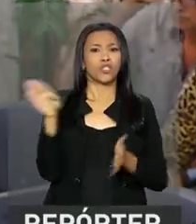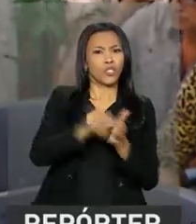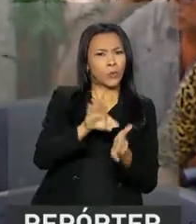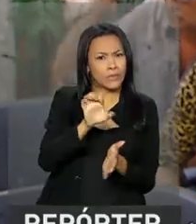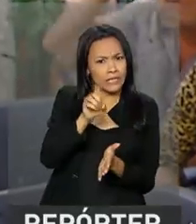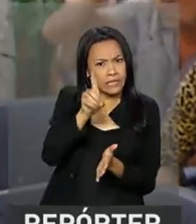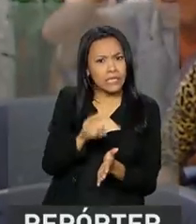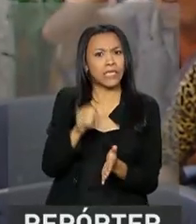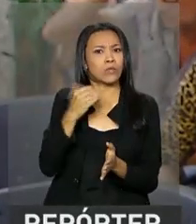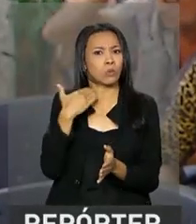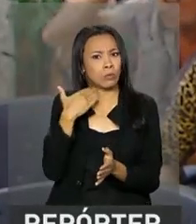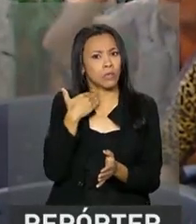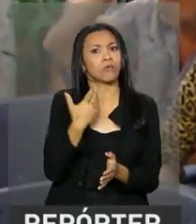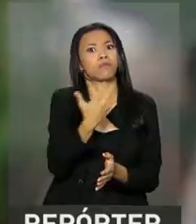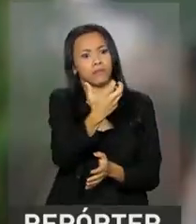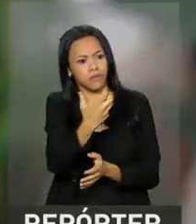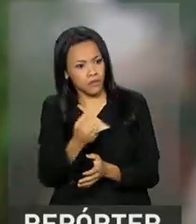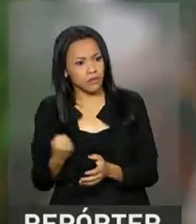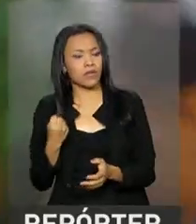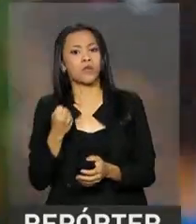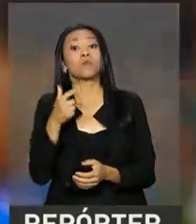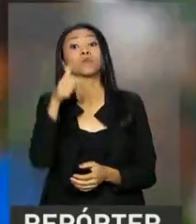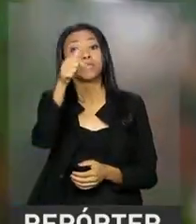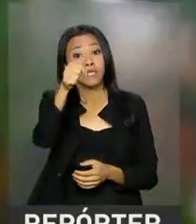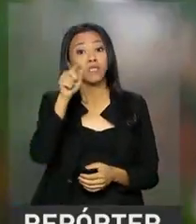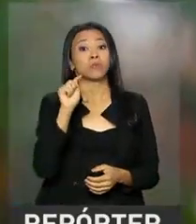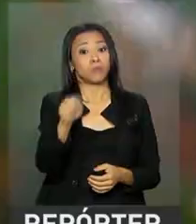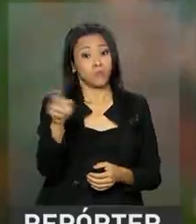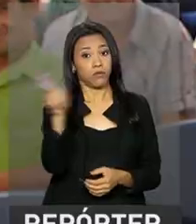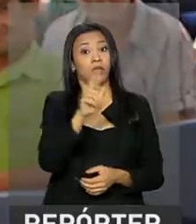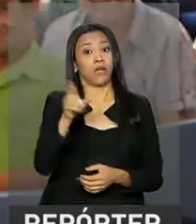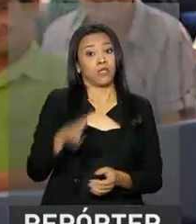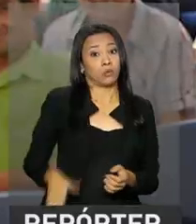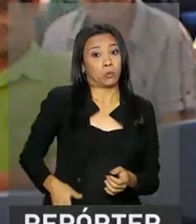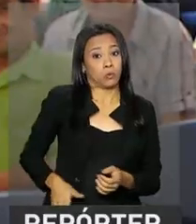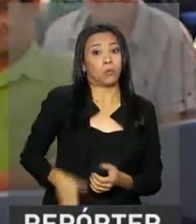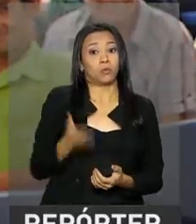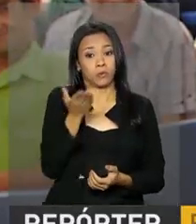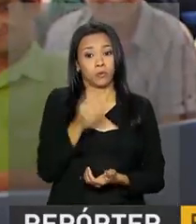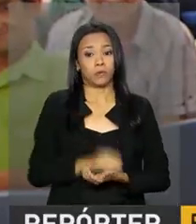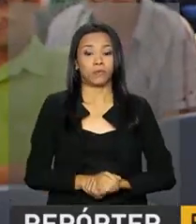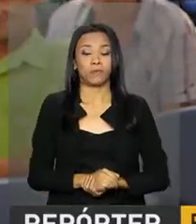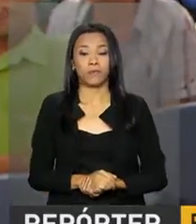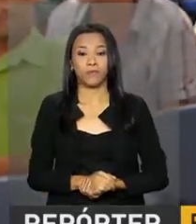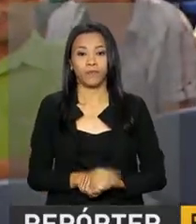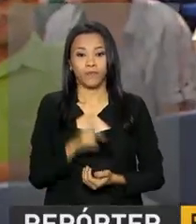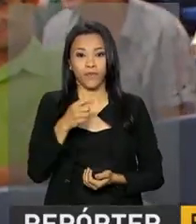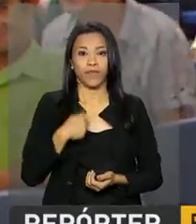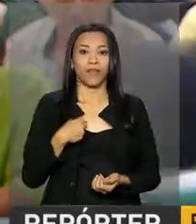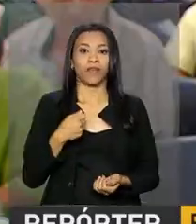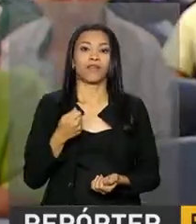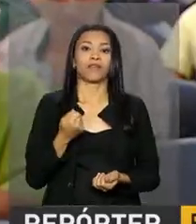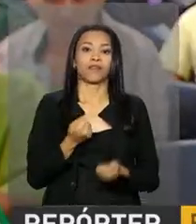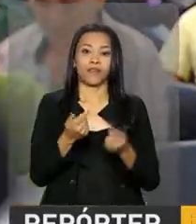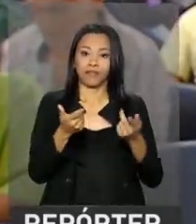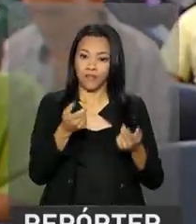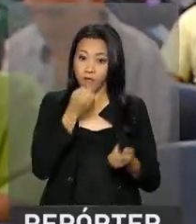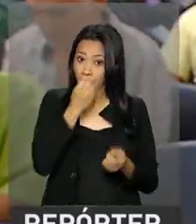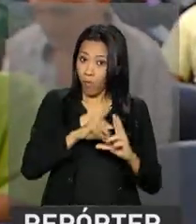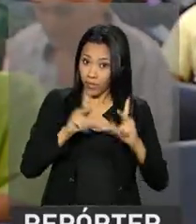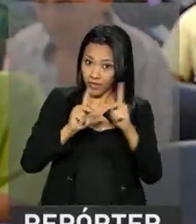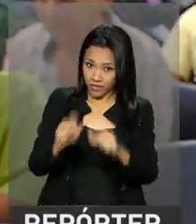cedo à agência e saiu de lá com R$ 7.000 no bolso. Pagar as contas para poder comprar de novo. Um belo